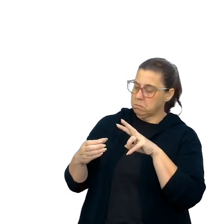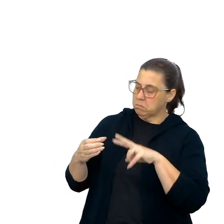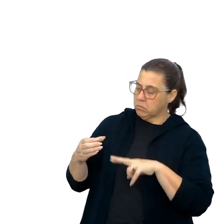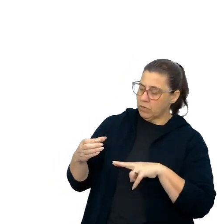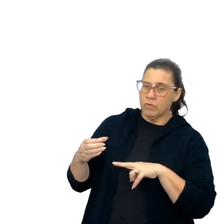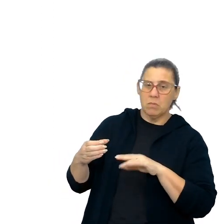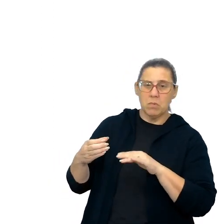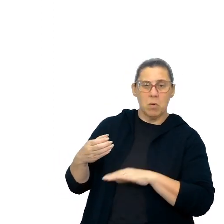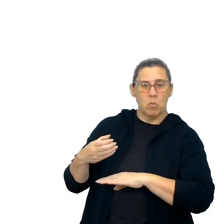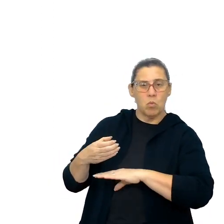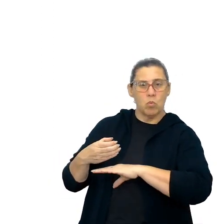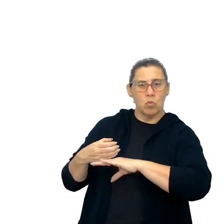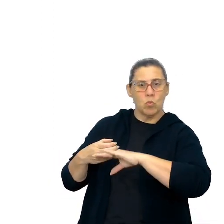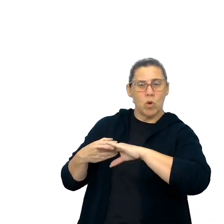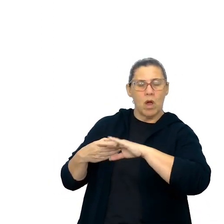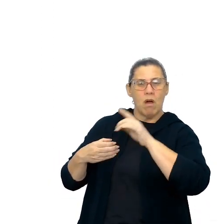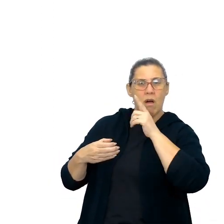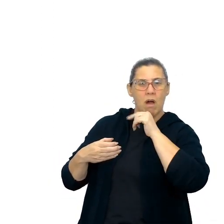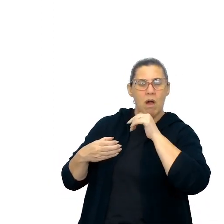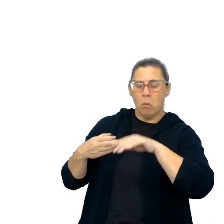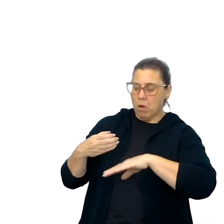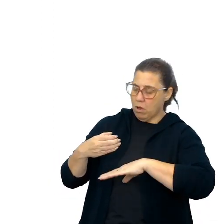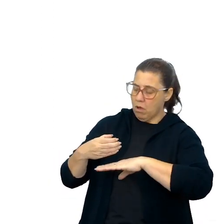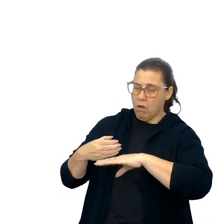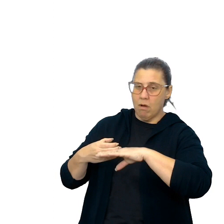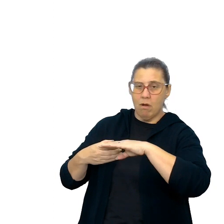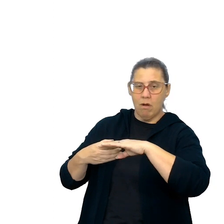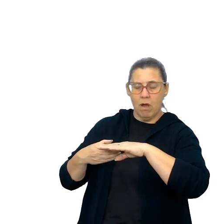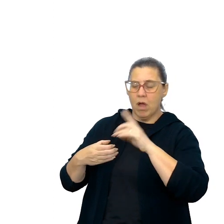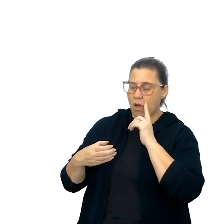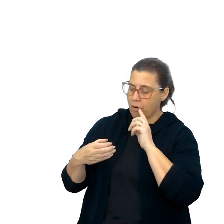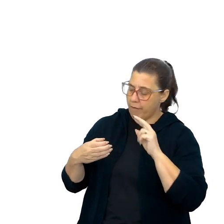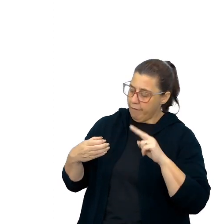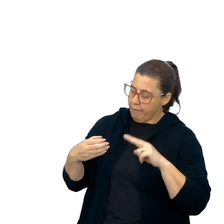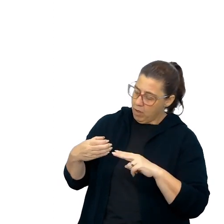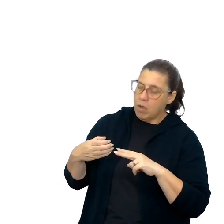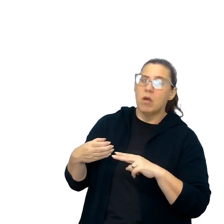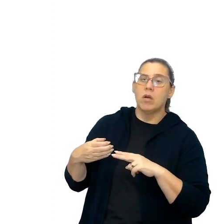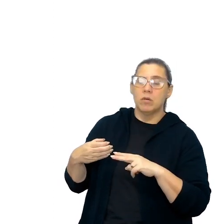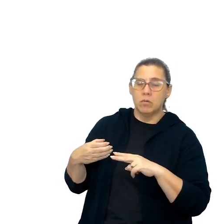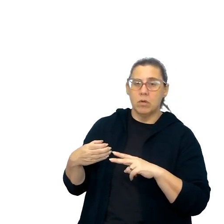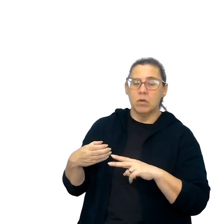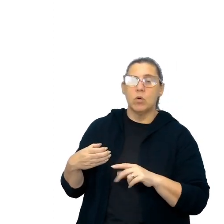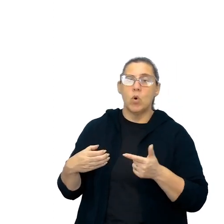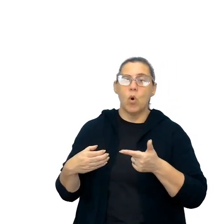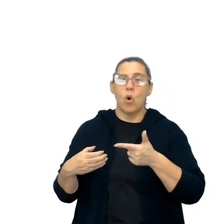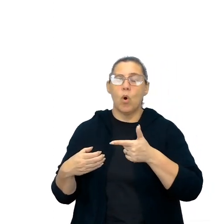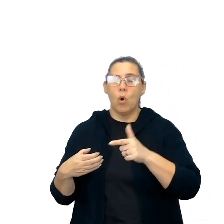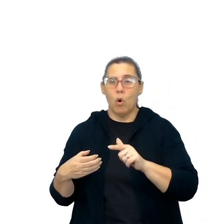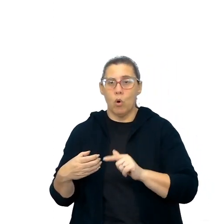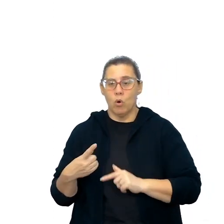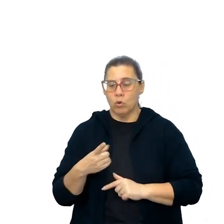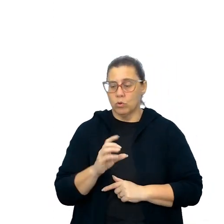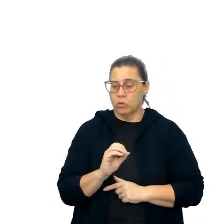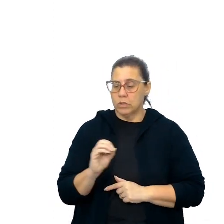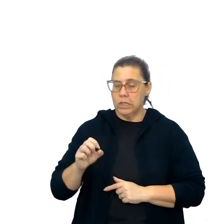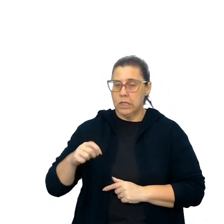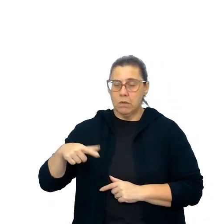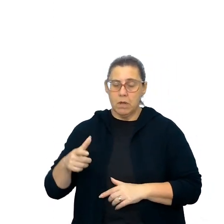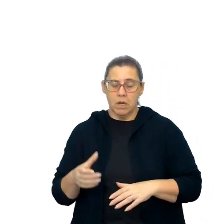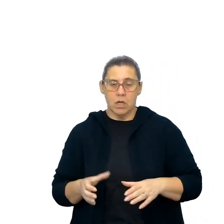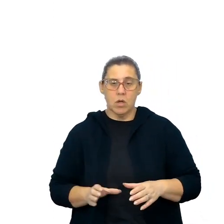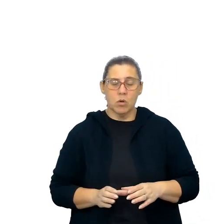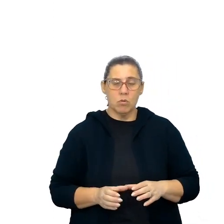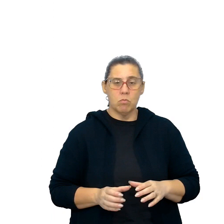certa altura de água nesse copo. E aí nós pegamos esses mesmos 100 ml e